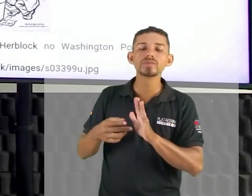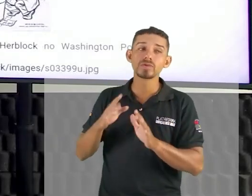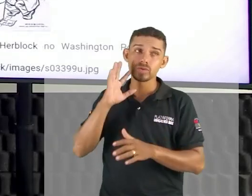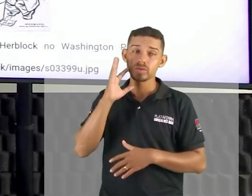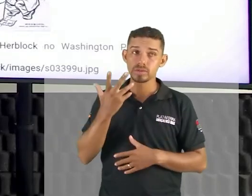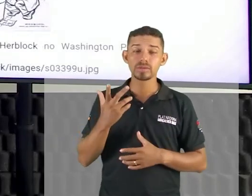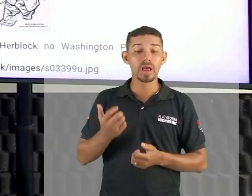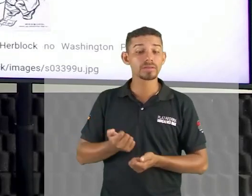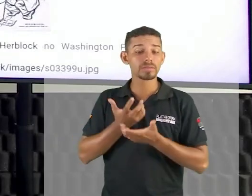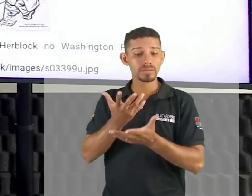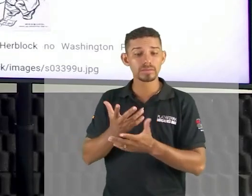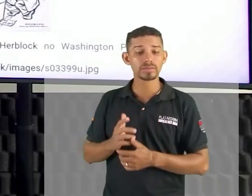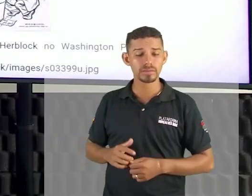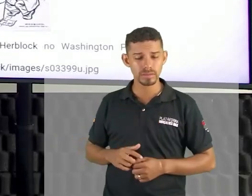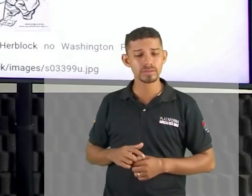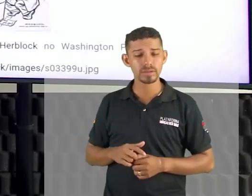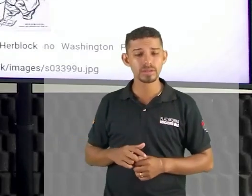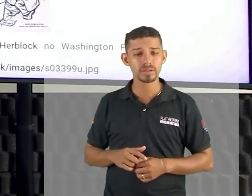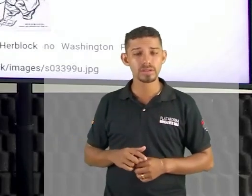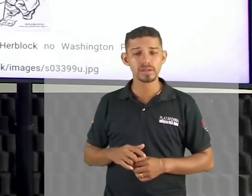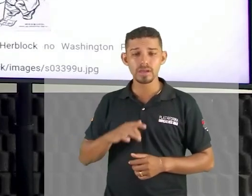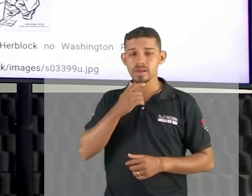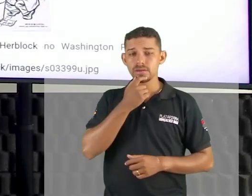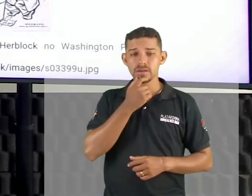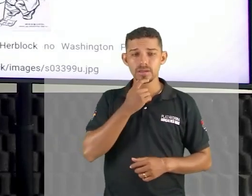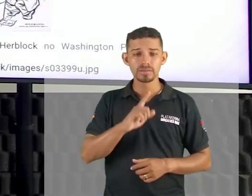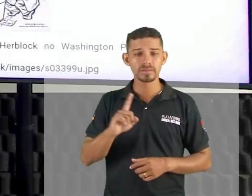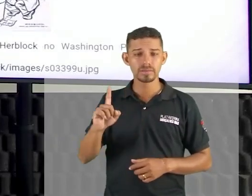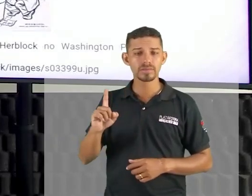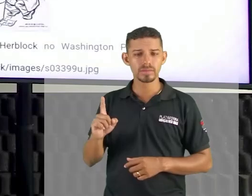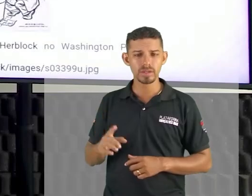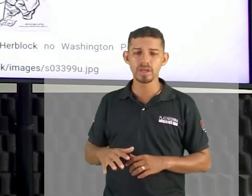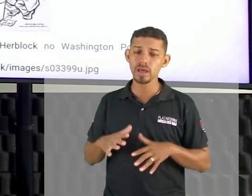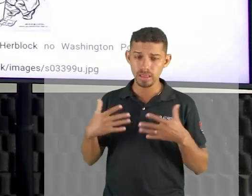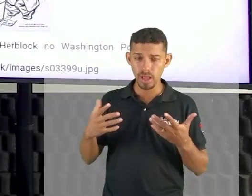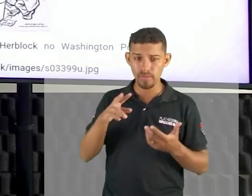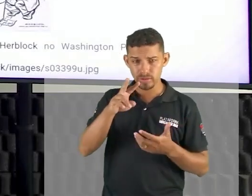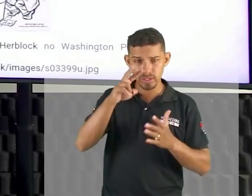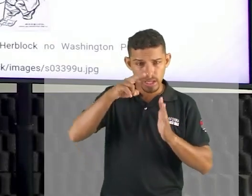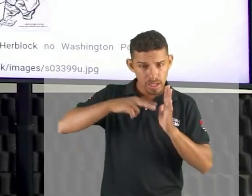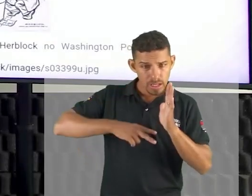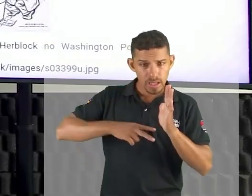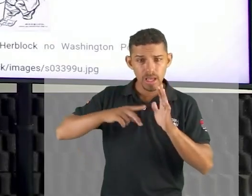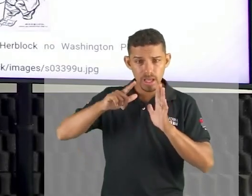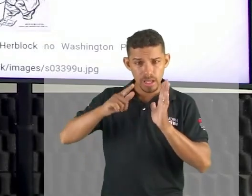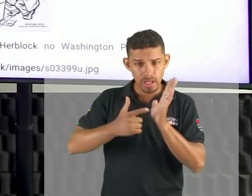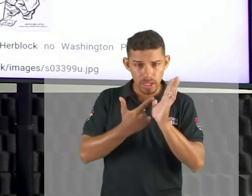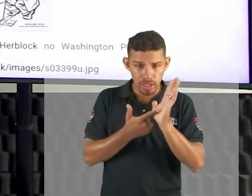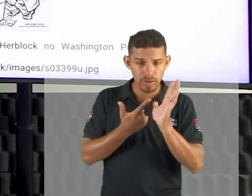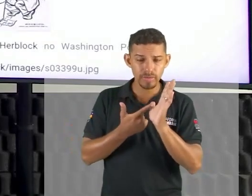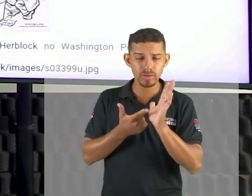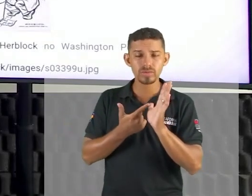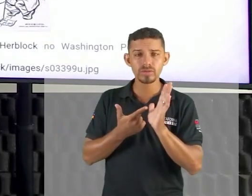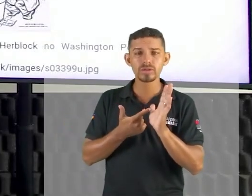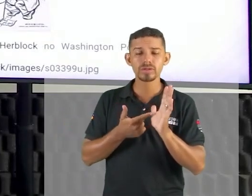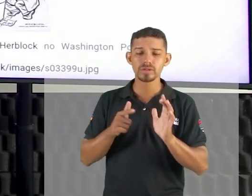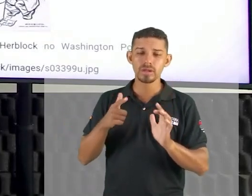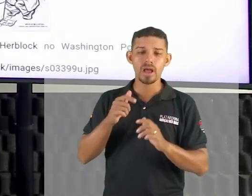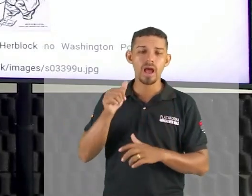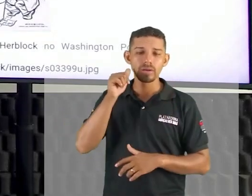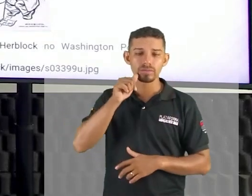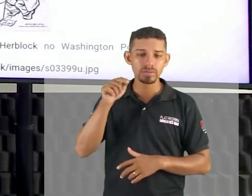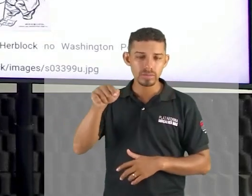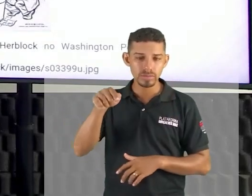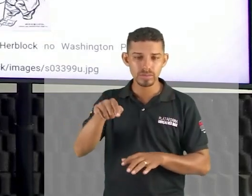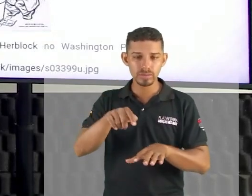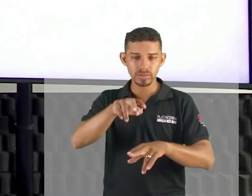Por isso que a expressão ali em cima, em inglês, é onde... Então, você lê livros, hein? Era uma pergunta que era feita ali para aquela mocinha que está